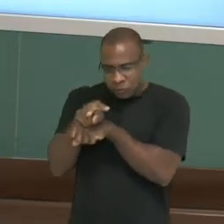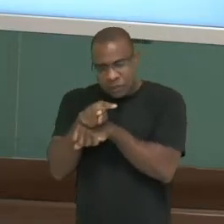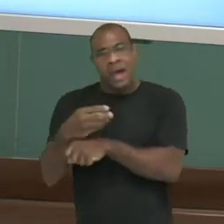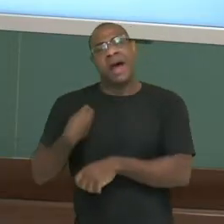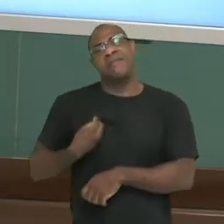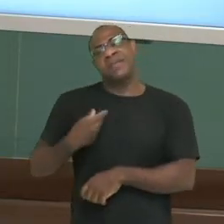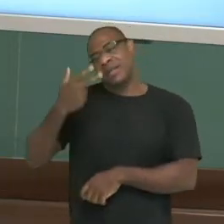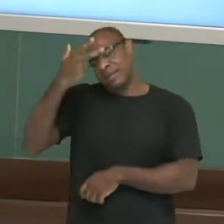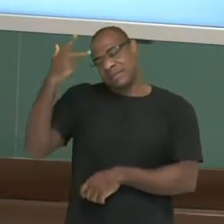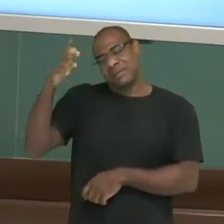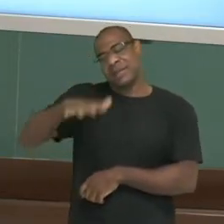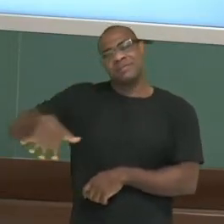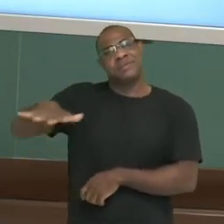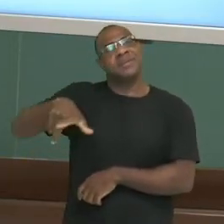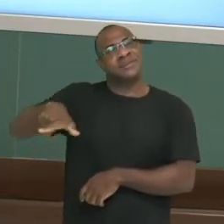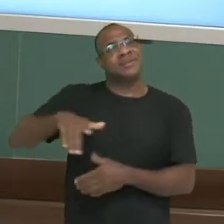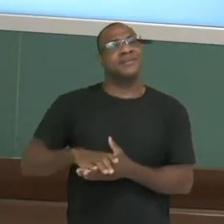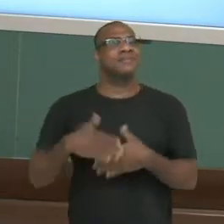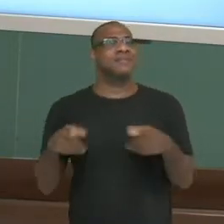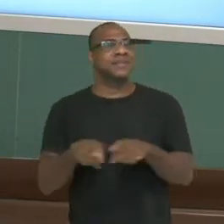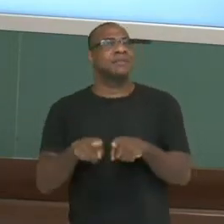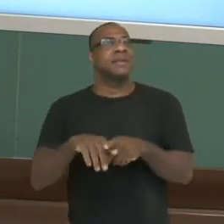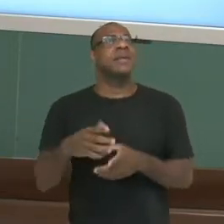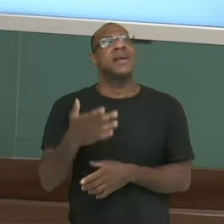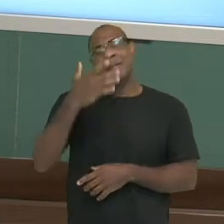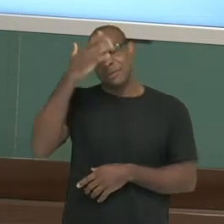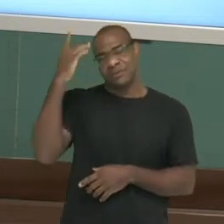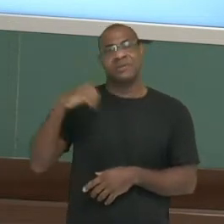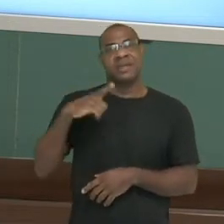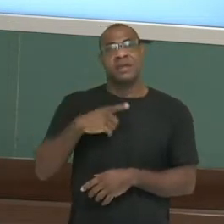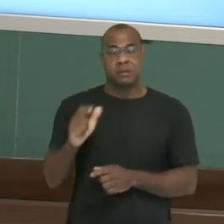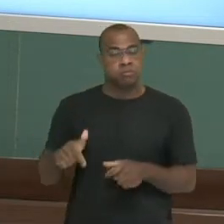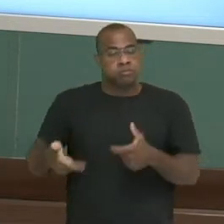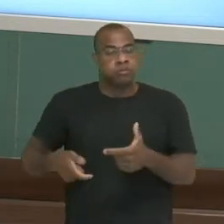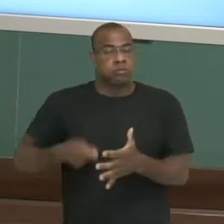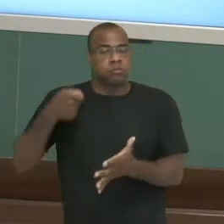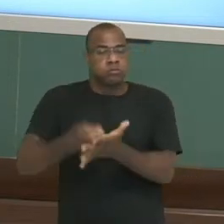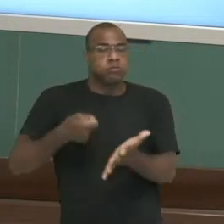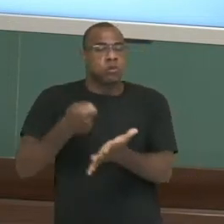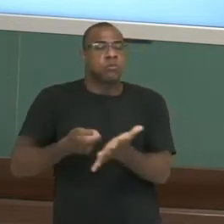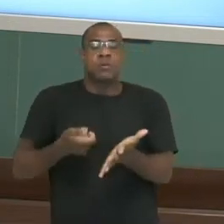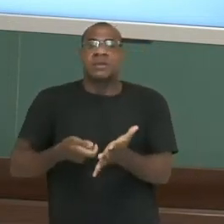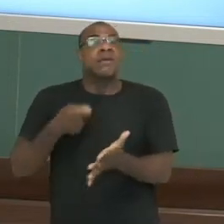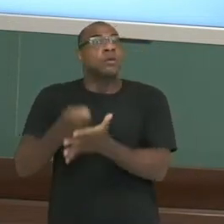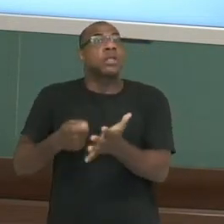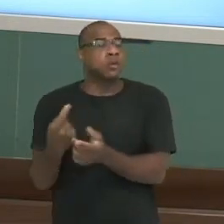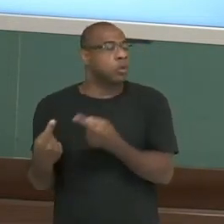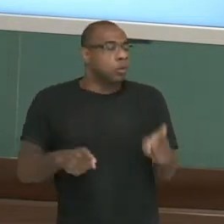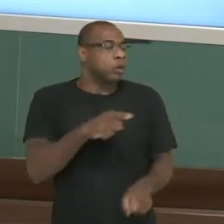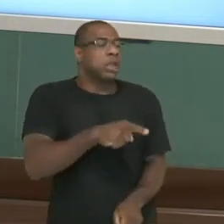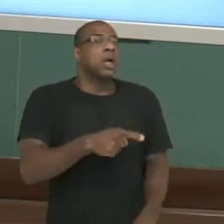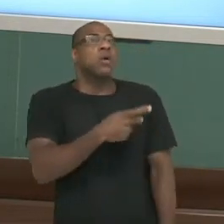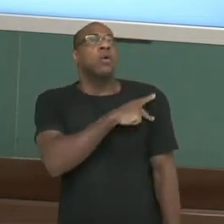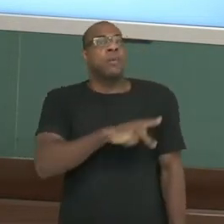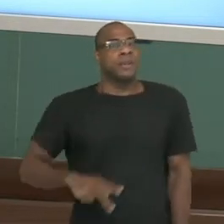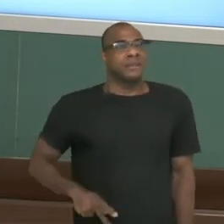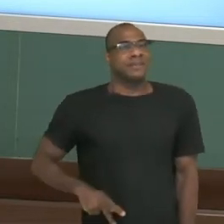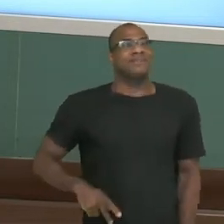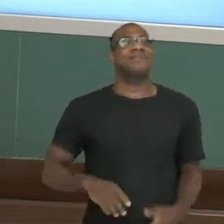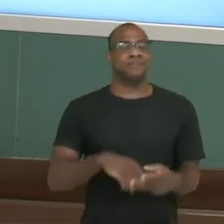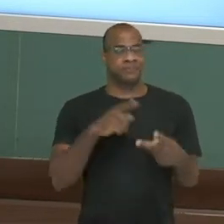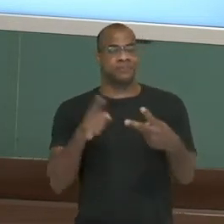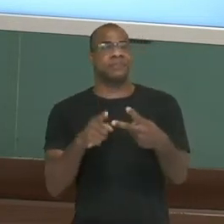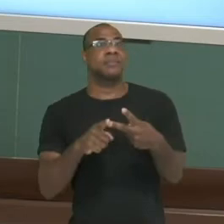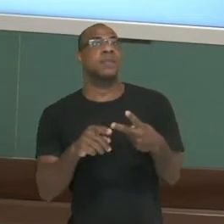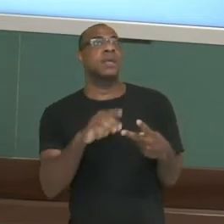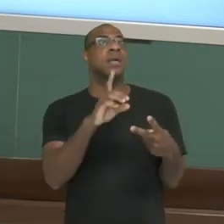supostos subversivos, aqueles que estariam atuando contra o governo militar. Ainda a ação do